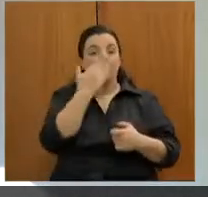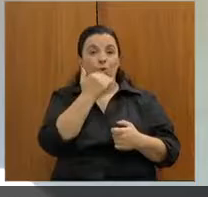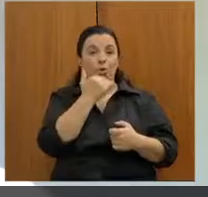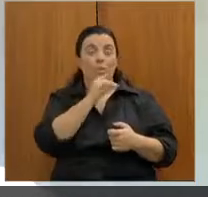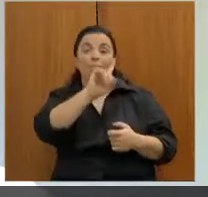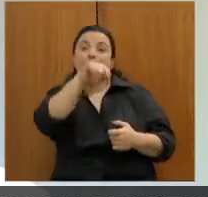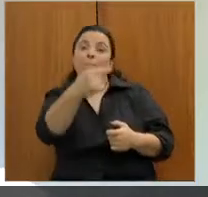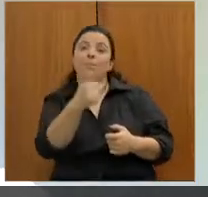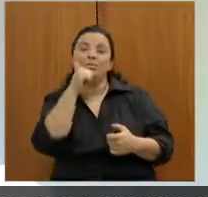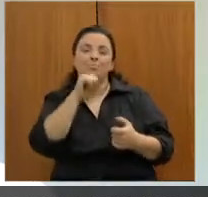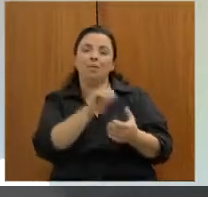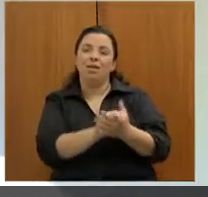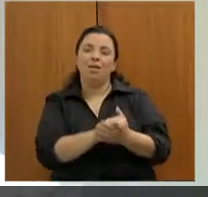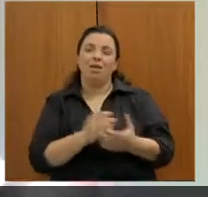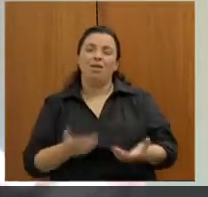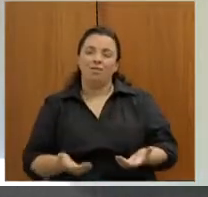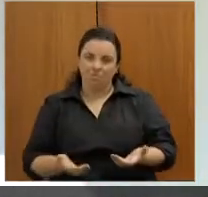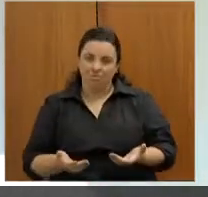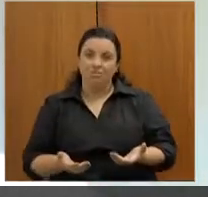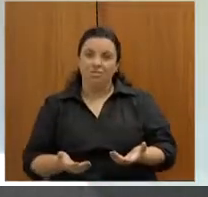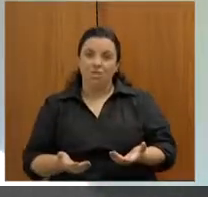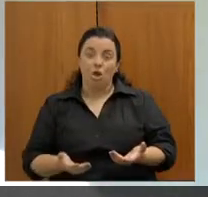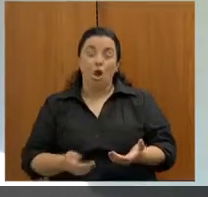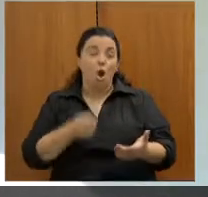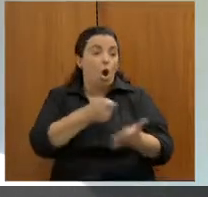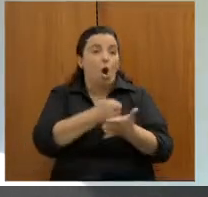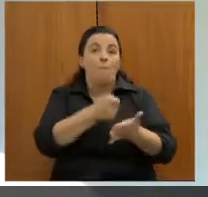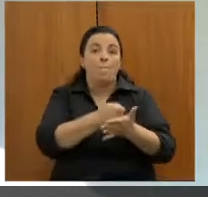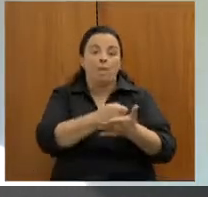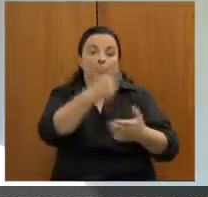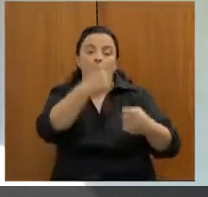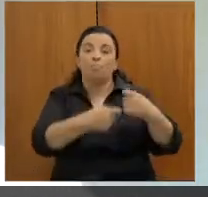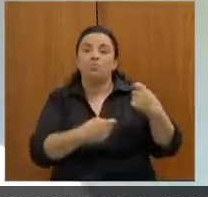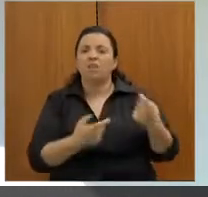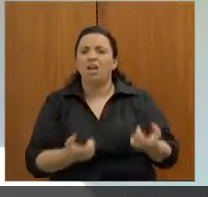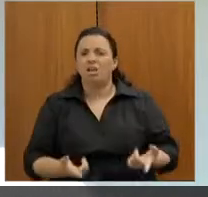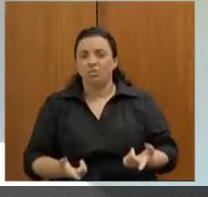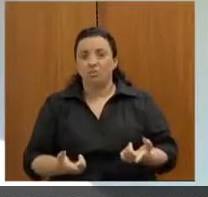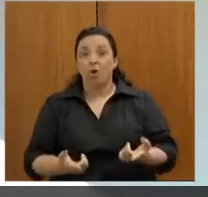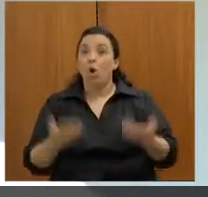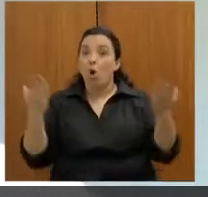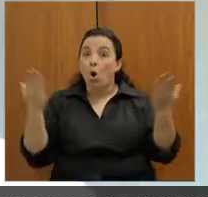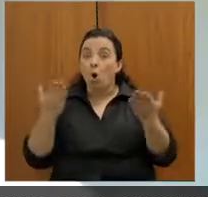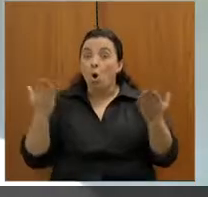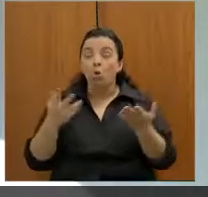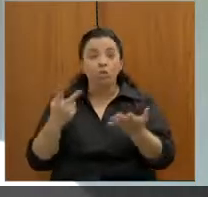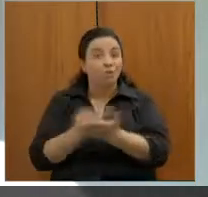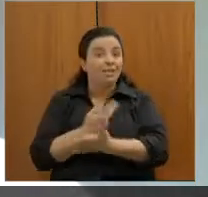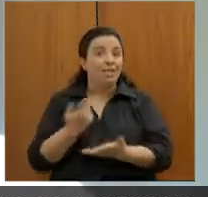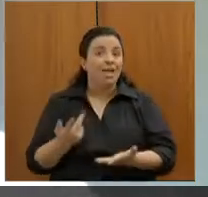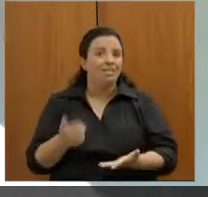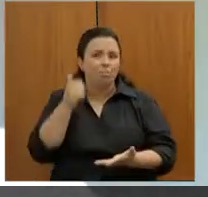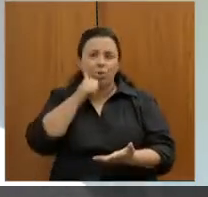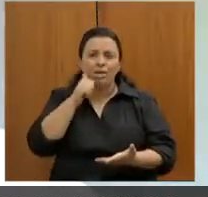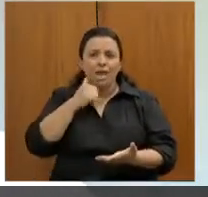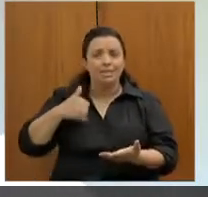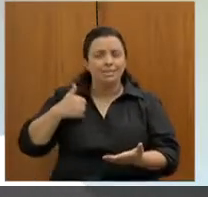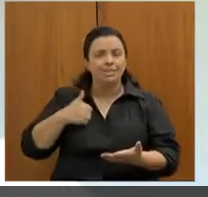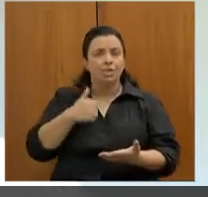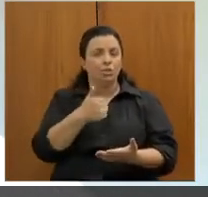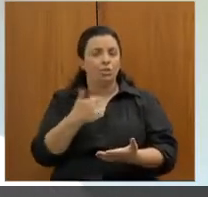ela impulso por ele então essa isso ainda está muito presente na Jovem hoje de 12 e 13 anos que